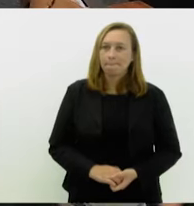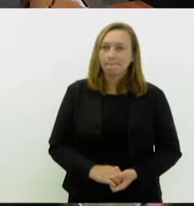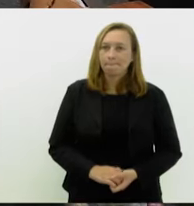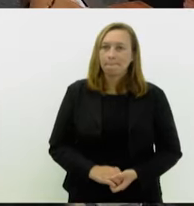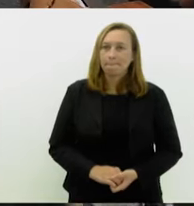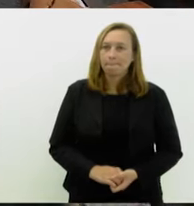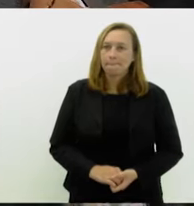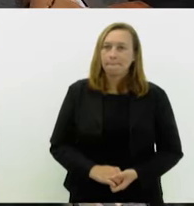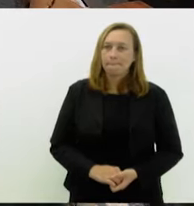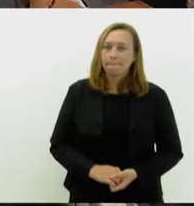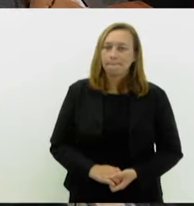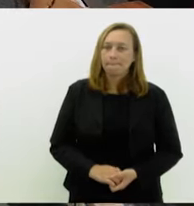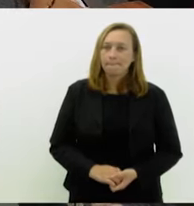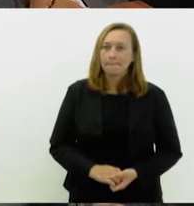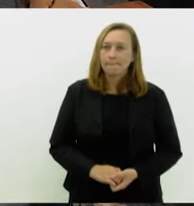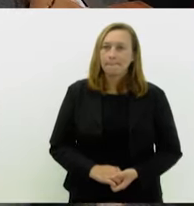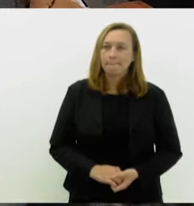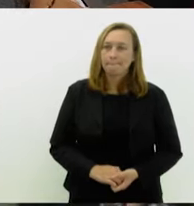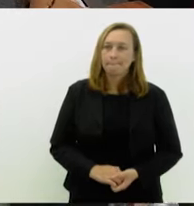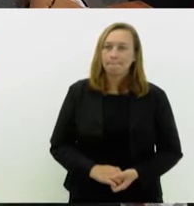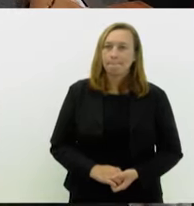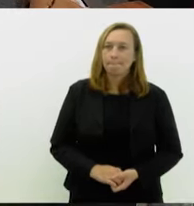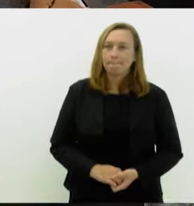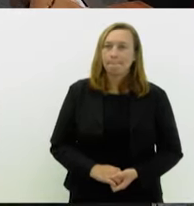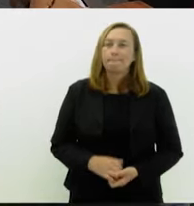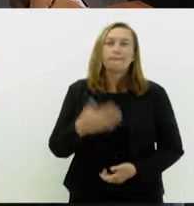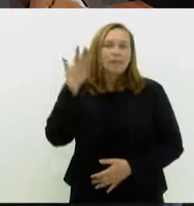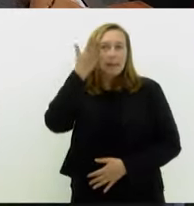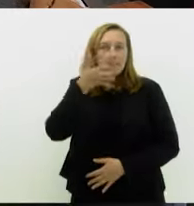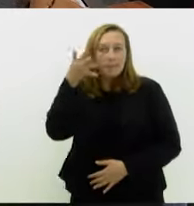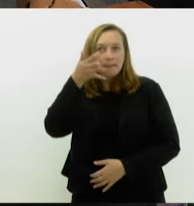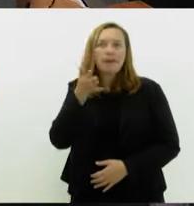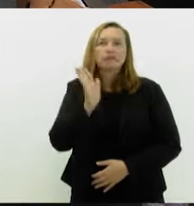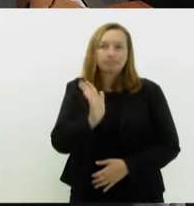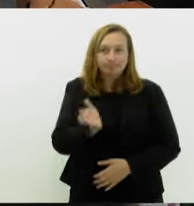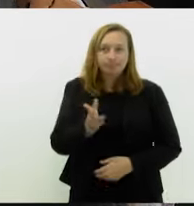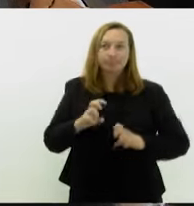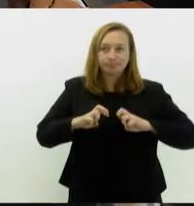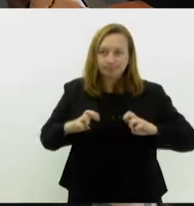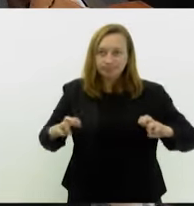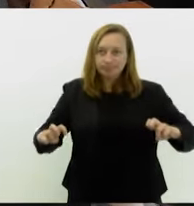podem compor aqui a mesa as